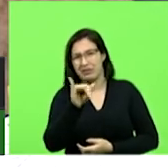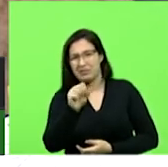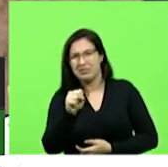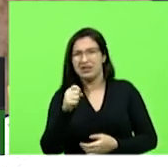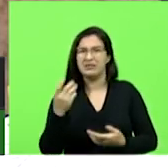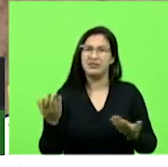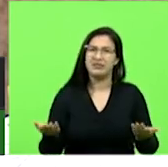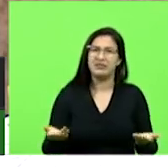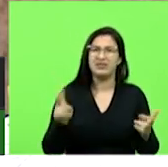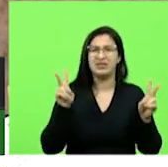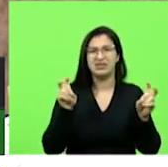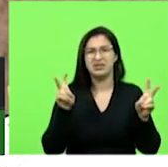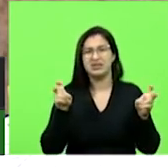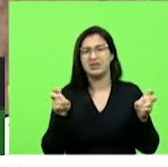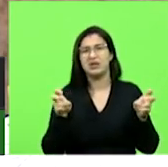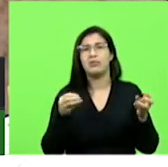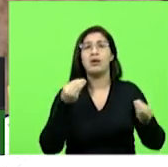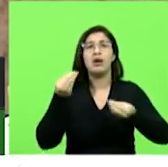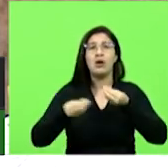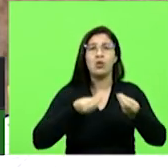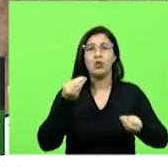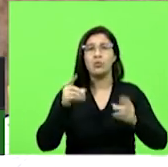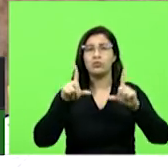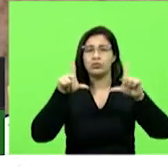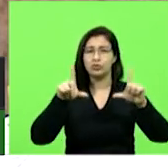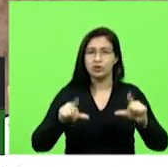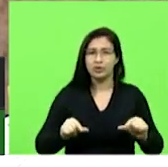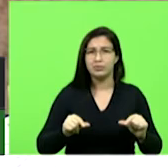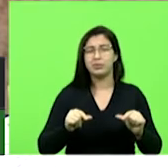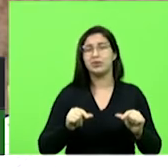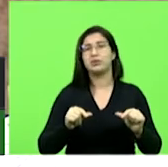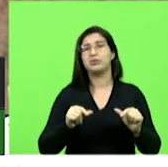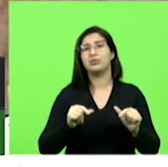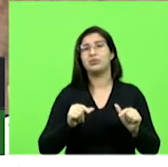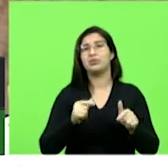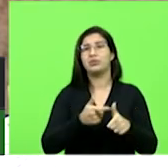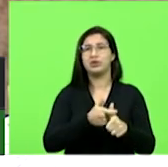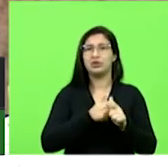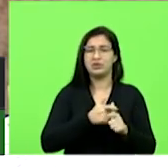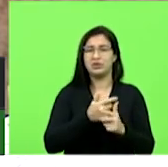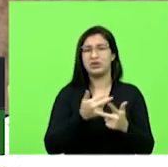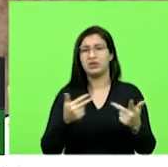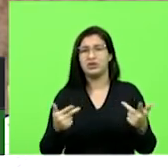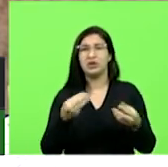dia em como reduzir a carga tributária para esse pessoal. Como cobrar cada vez menos.